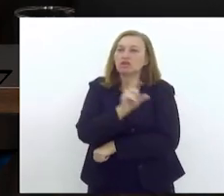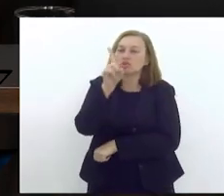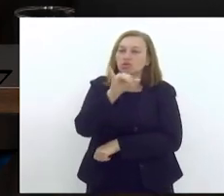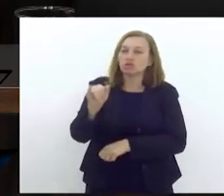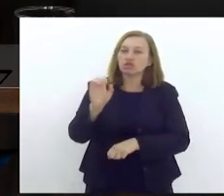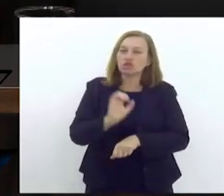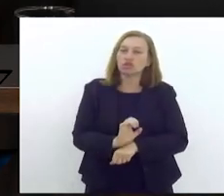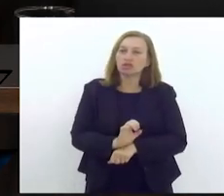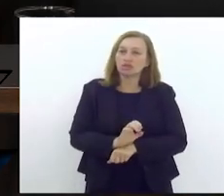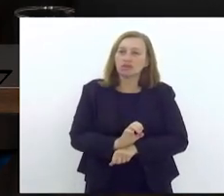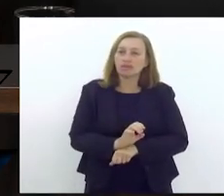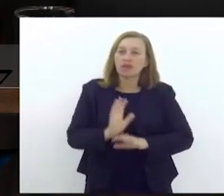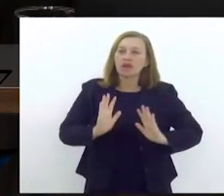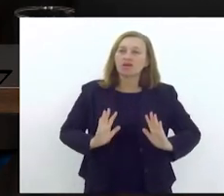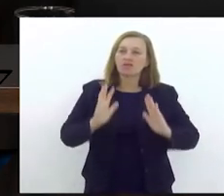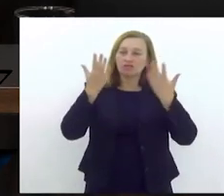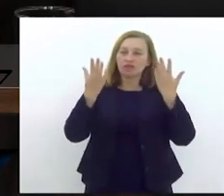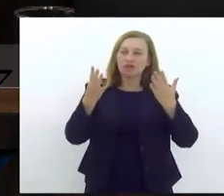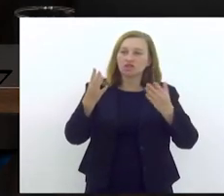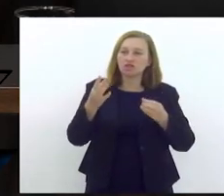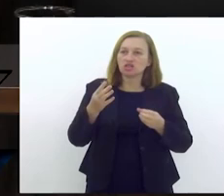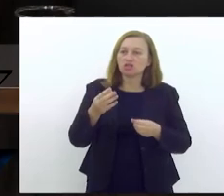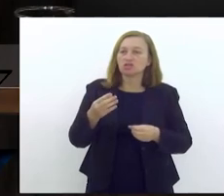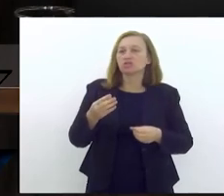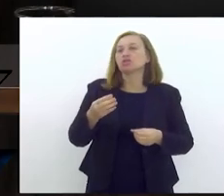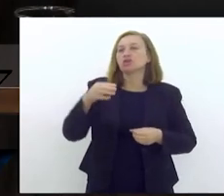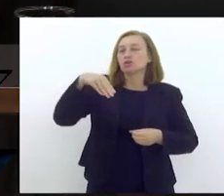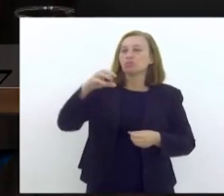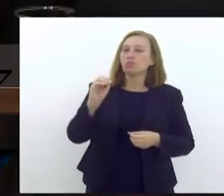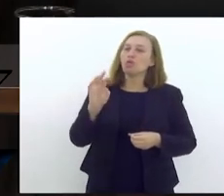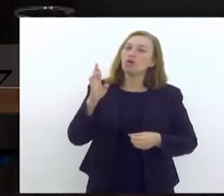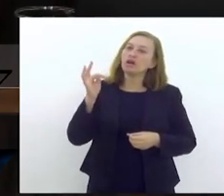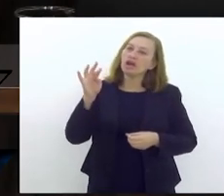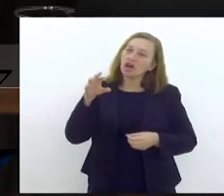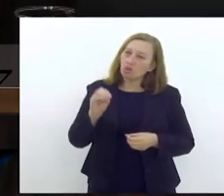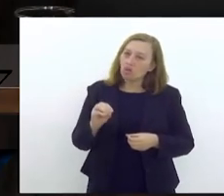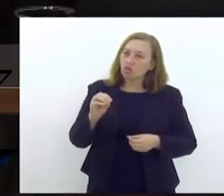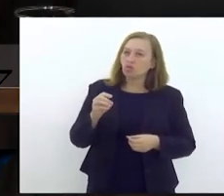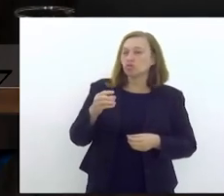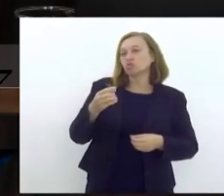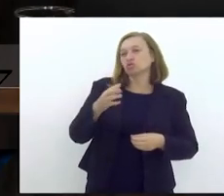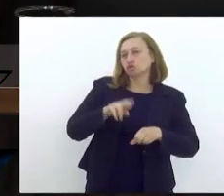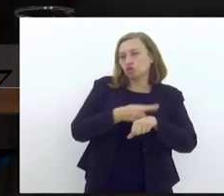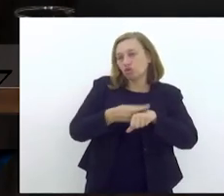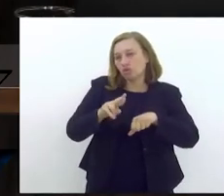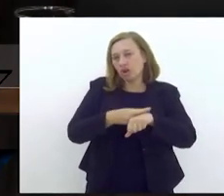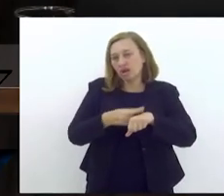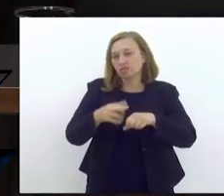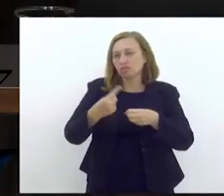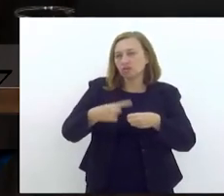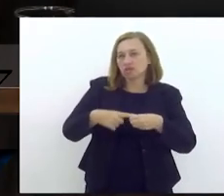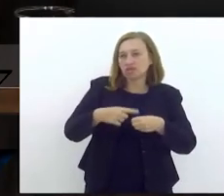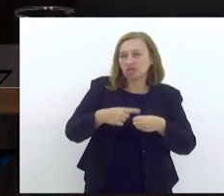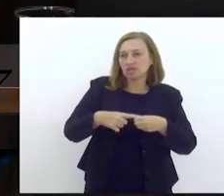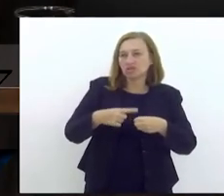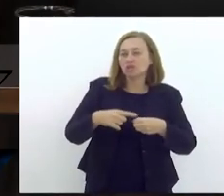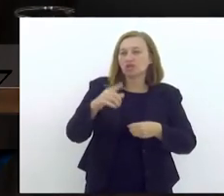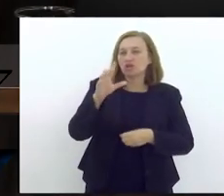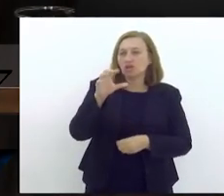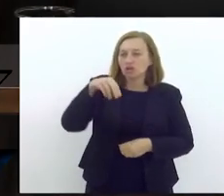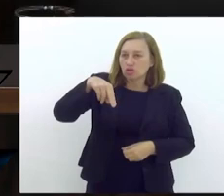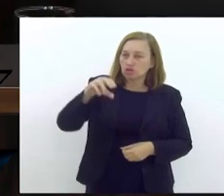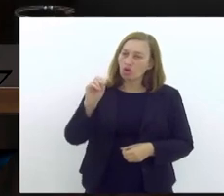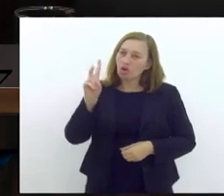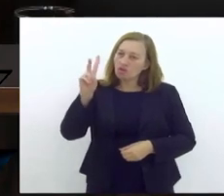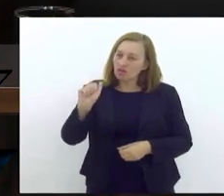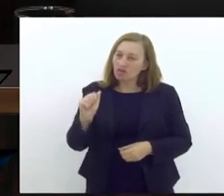Estadual da festa do morango com chocolate no município de Nova Friburgo para eles as comissões de construção de Justiça pelo judicidade